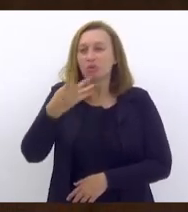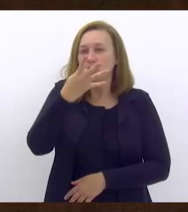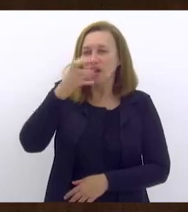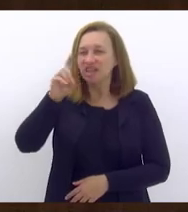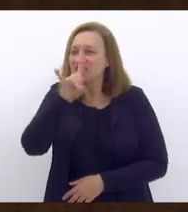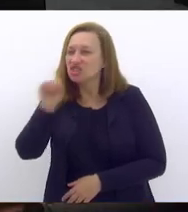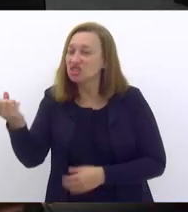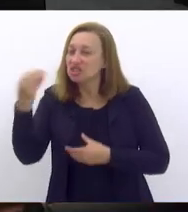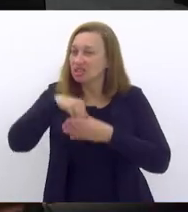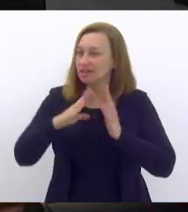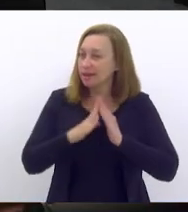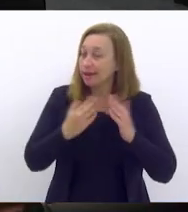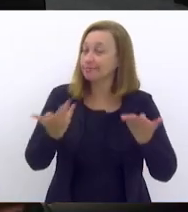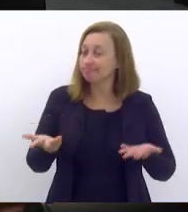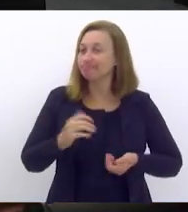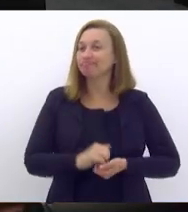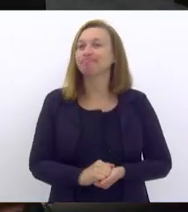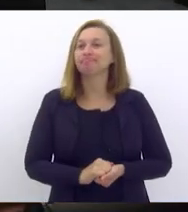Muito obrigado. Tá?